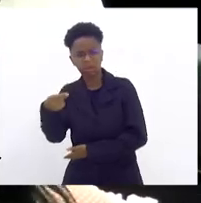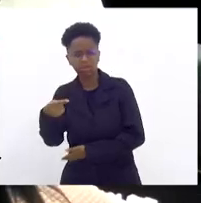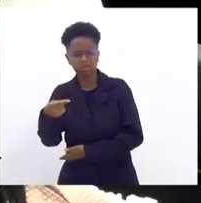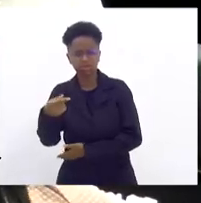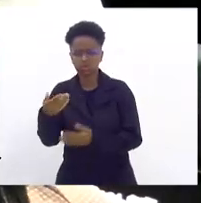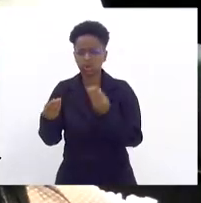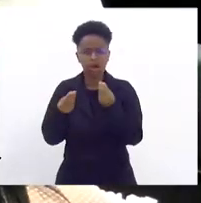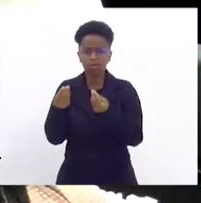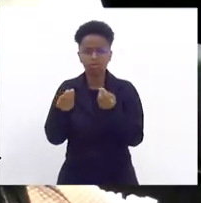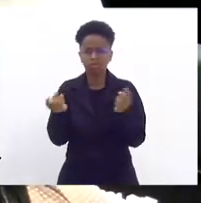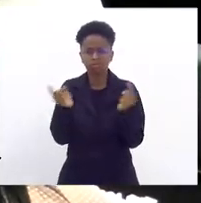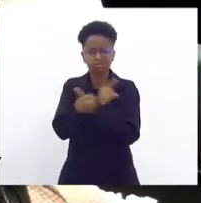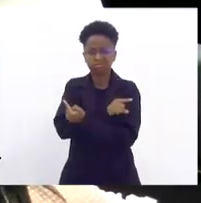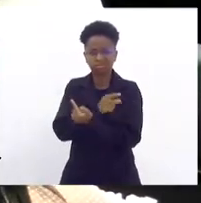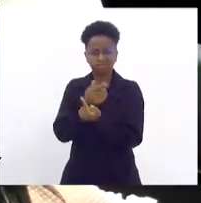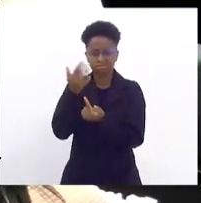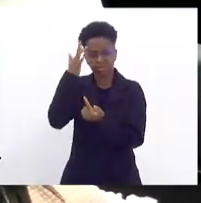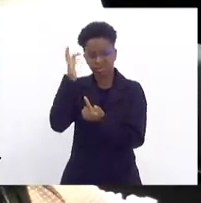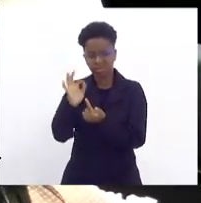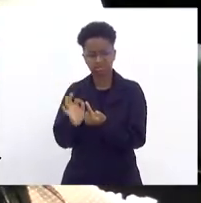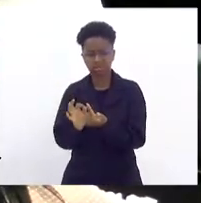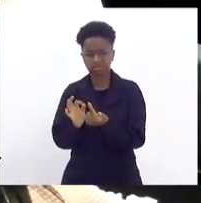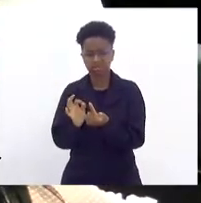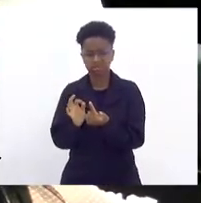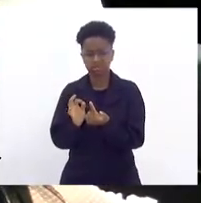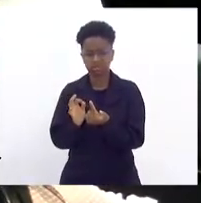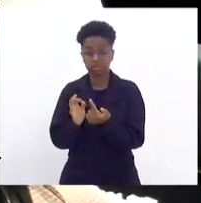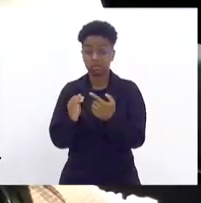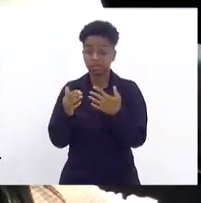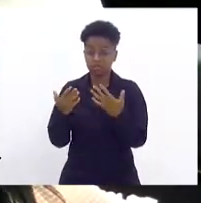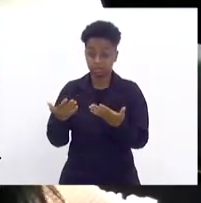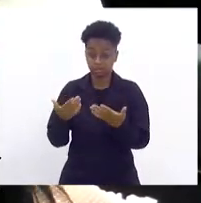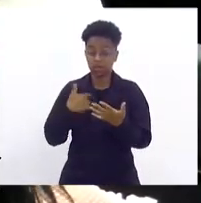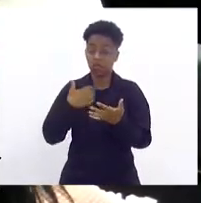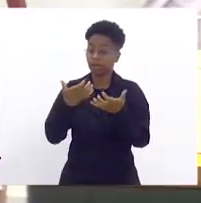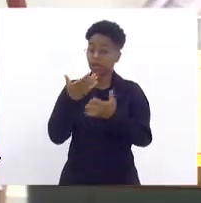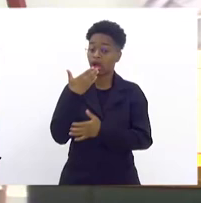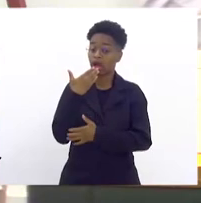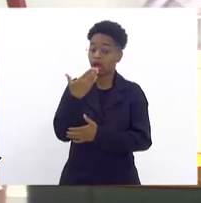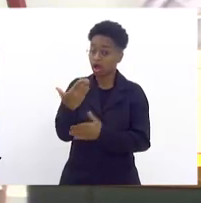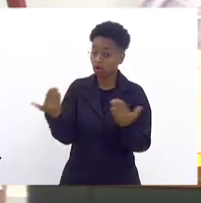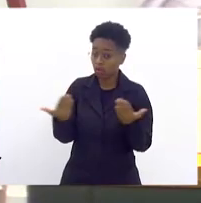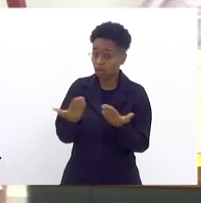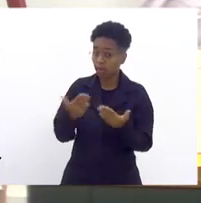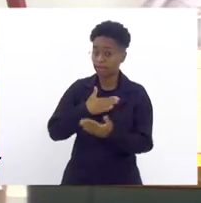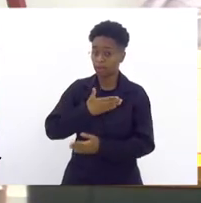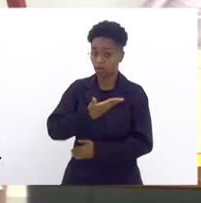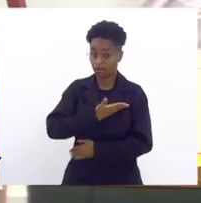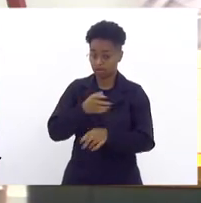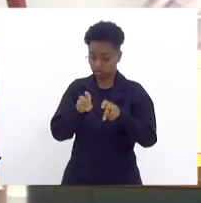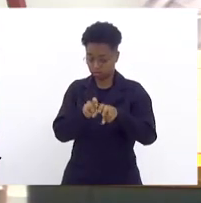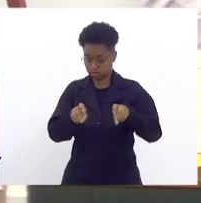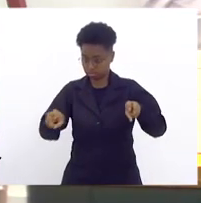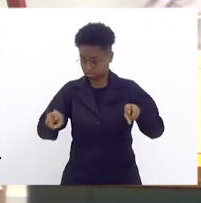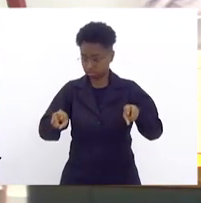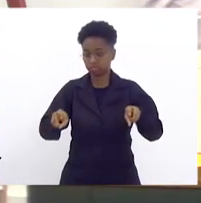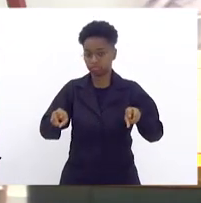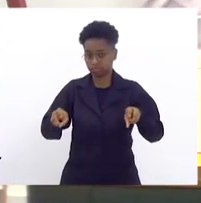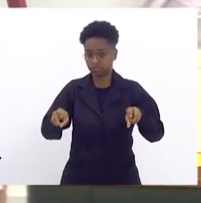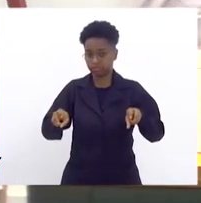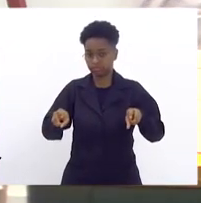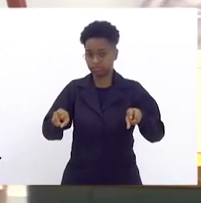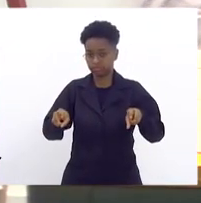porque aqui tá invertido Mas então queria agora pedir a palavra os meus amigos que compõem a mesa começando pela